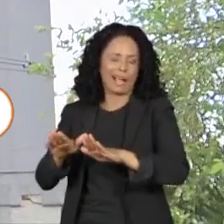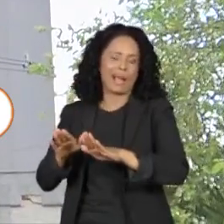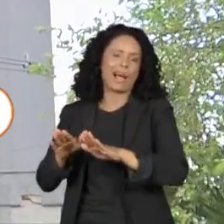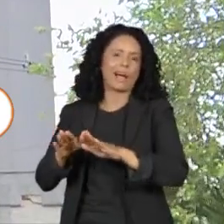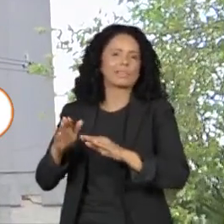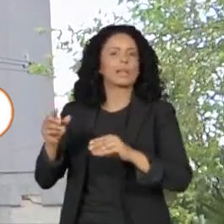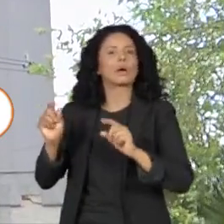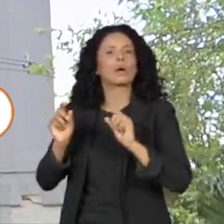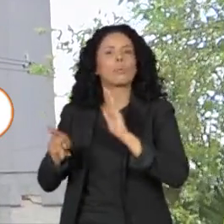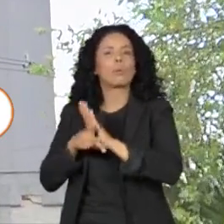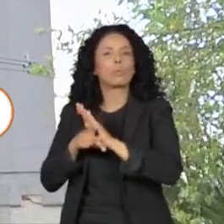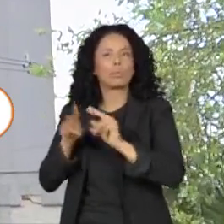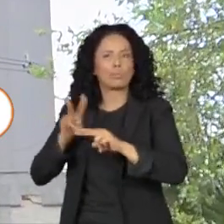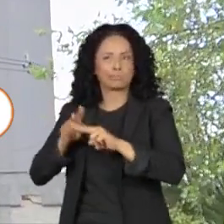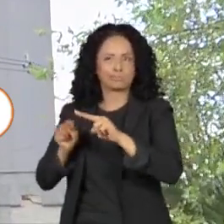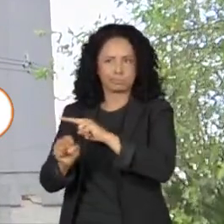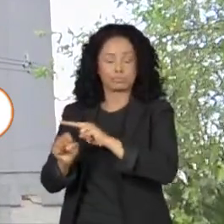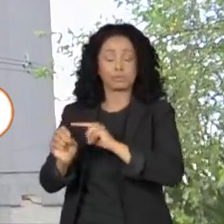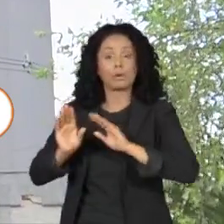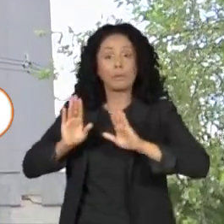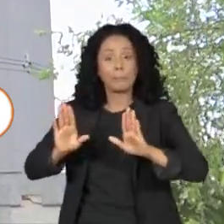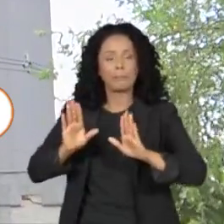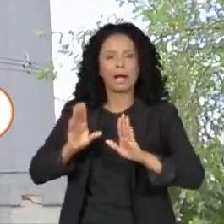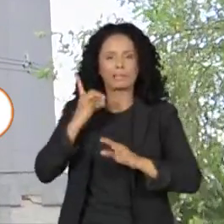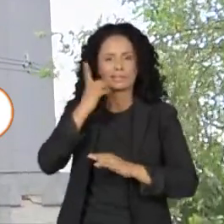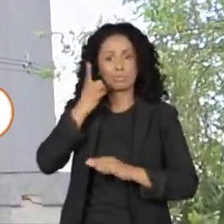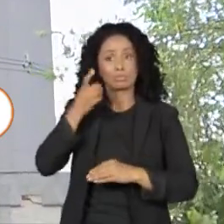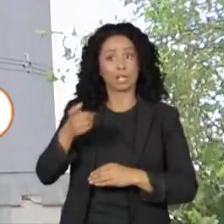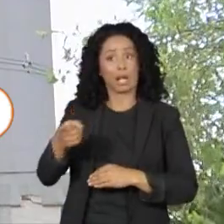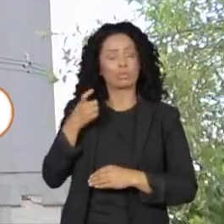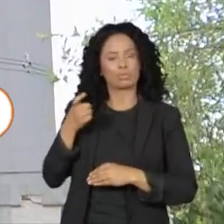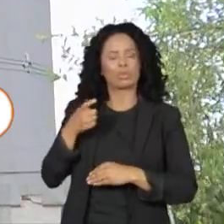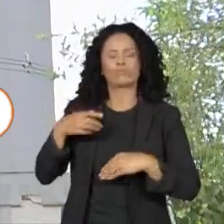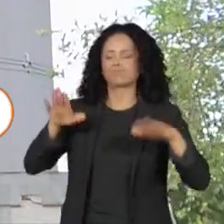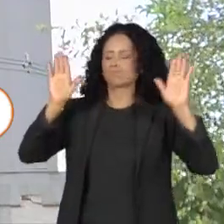então. O ex-deputado se entregou depois de 8 horas de resistência. Edu.